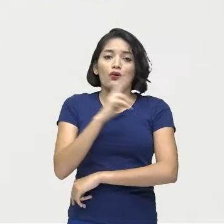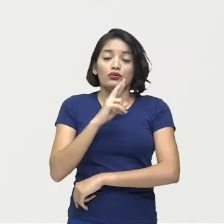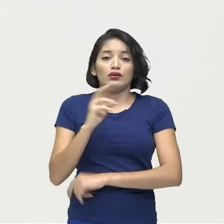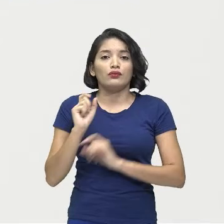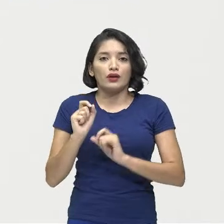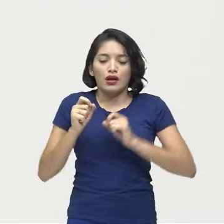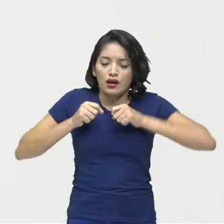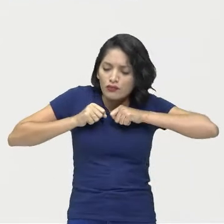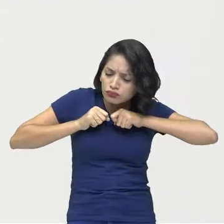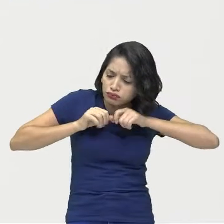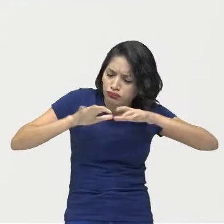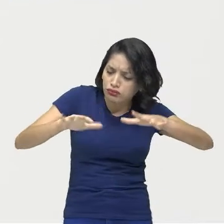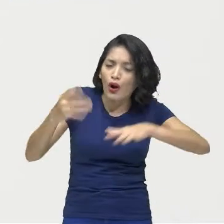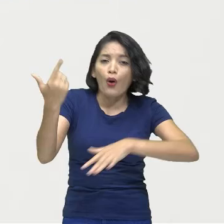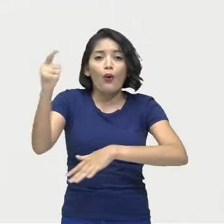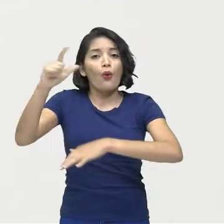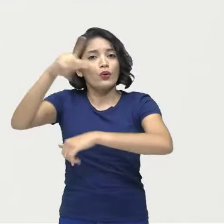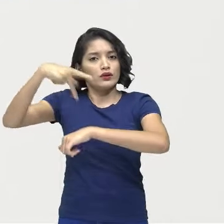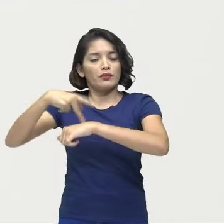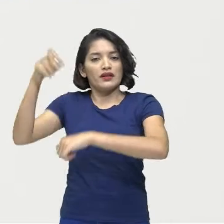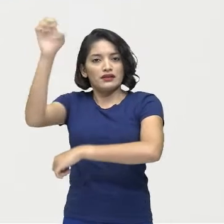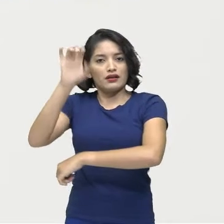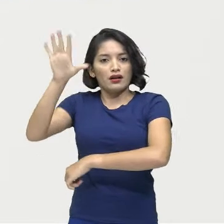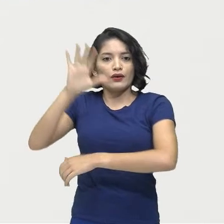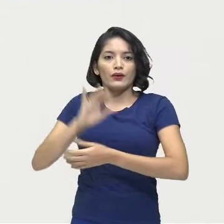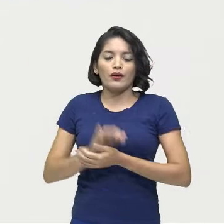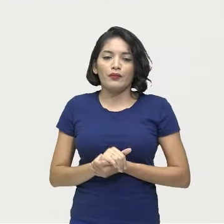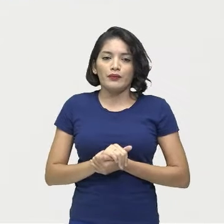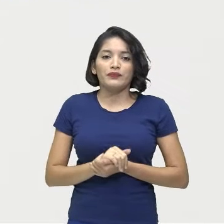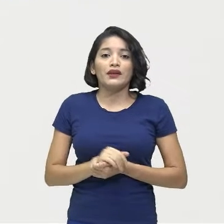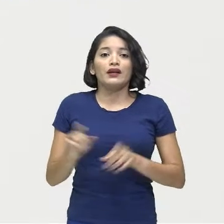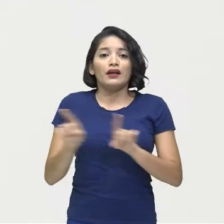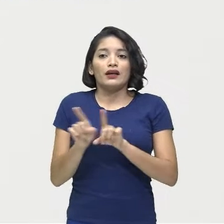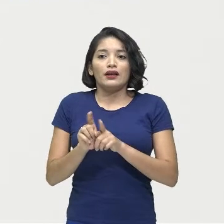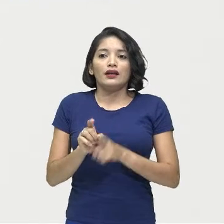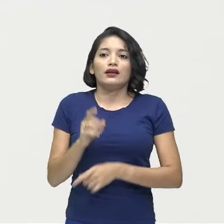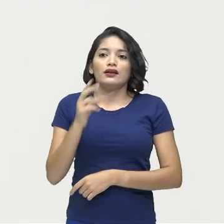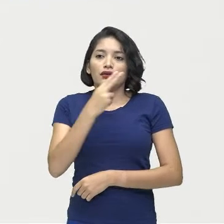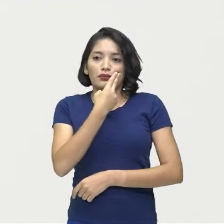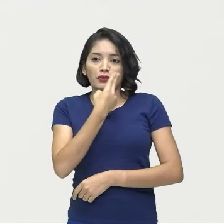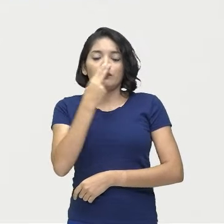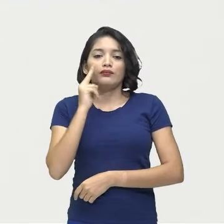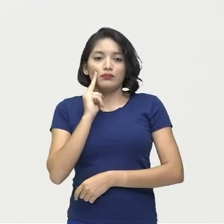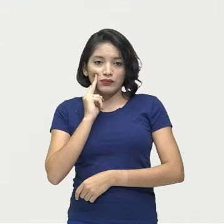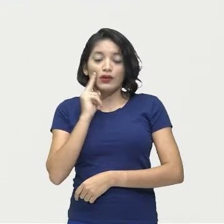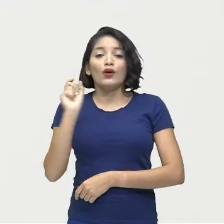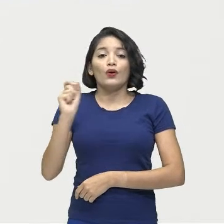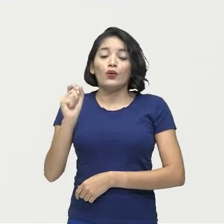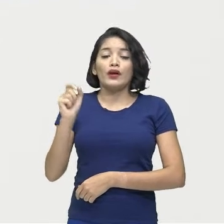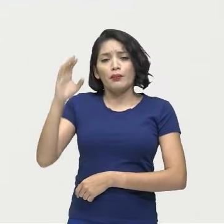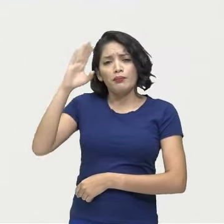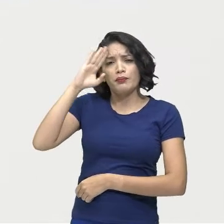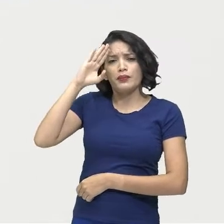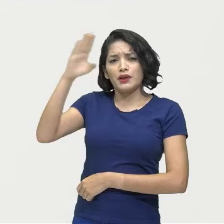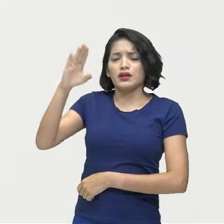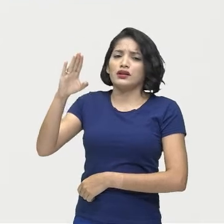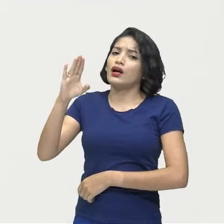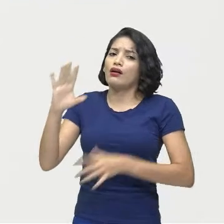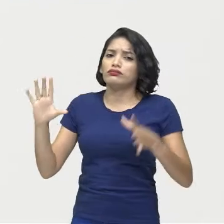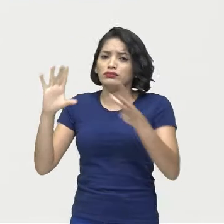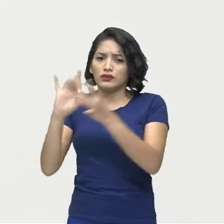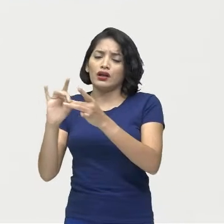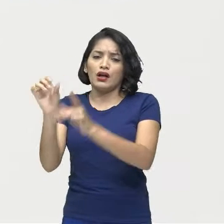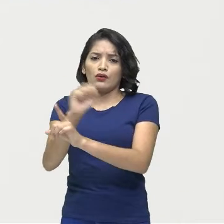nosso processo para os outros países da Europa. E eu tenho Stalin que dizia o seguinte, a prioridade é consolidar o socialismo na